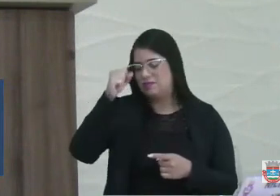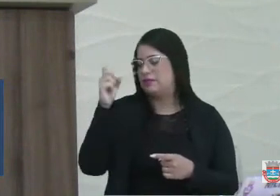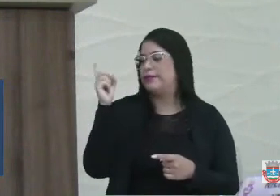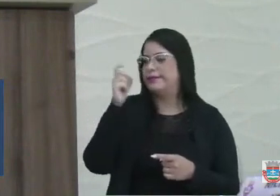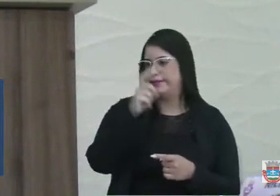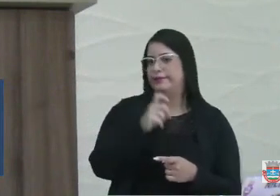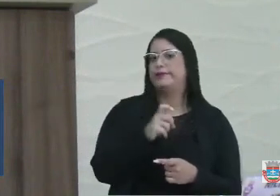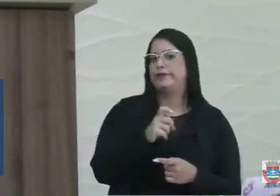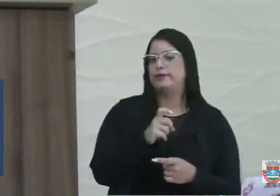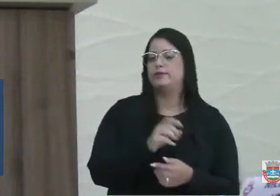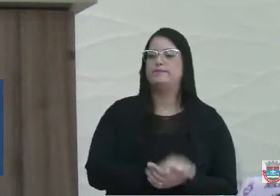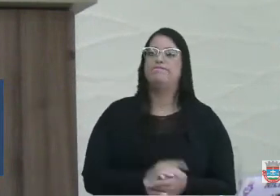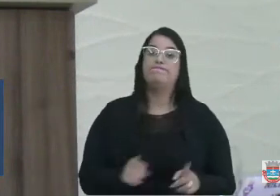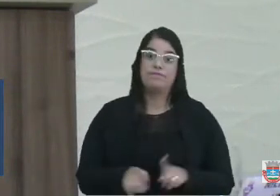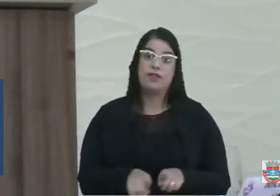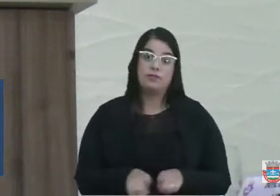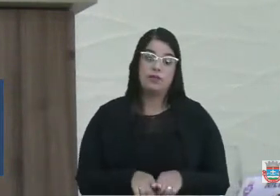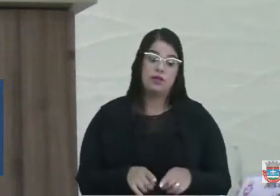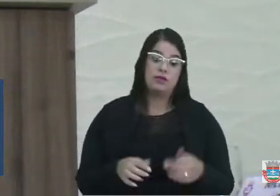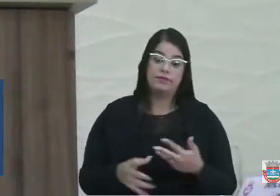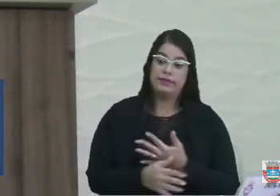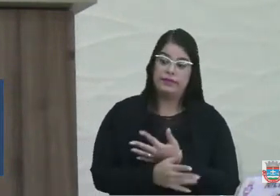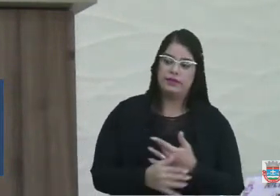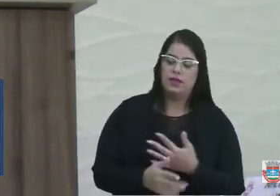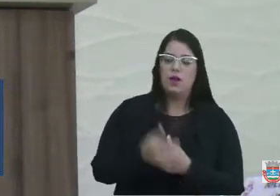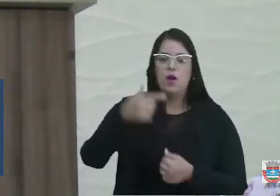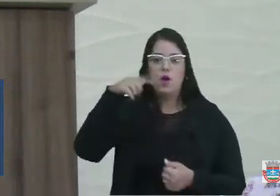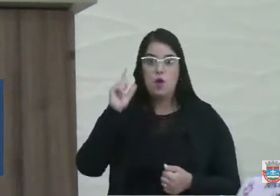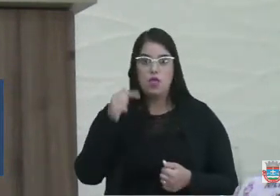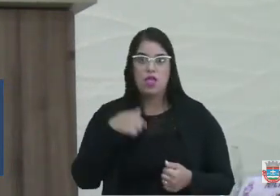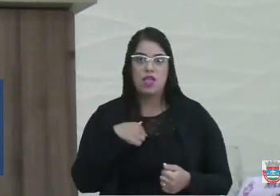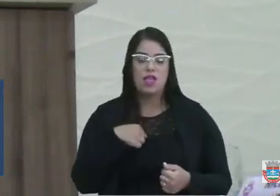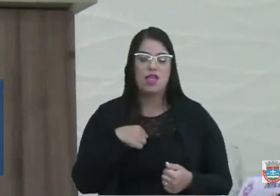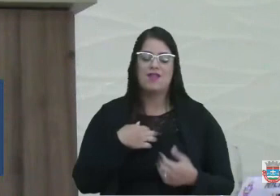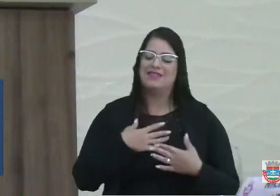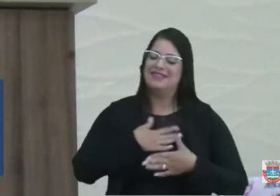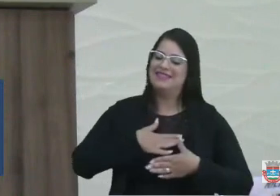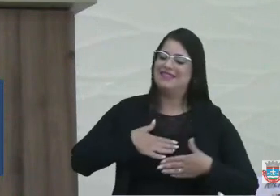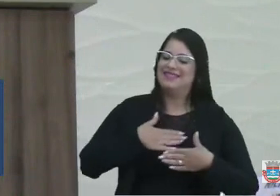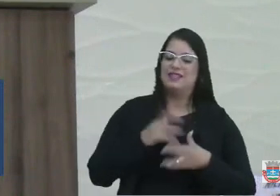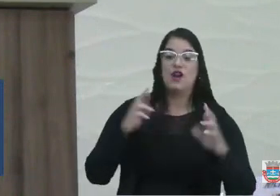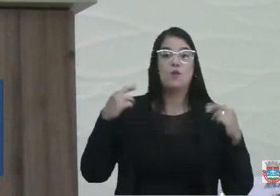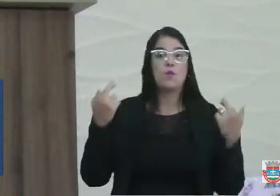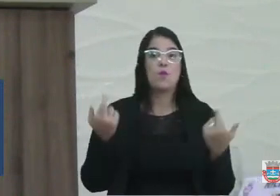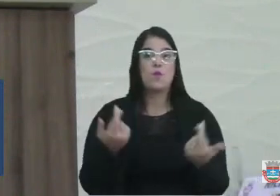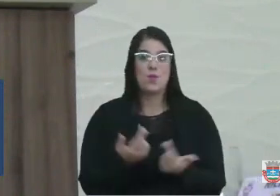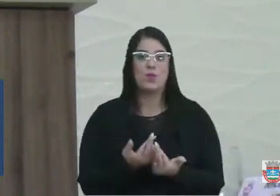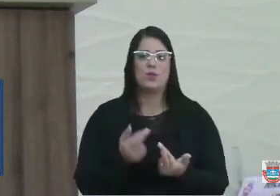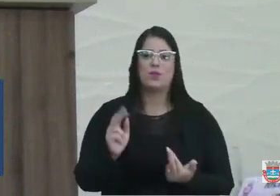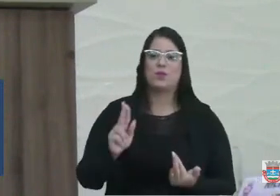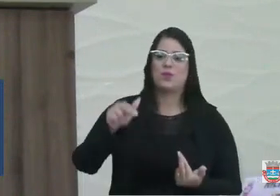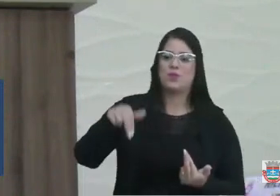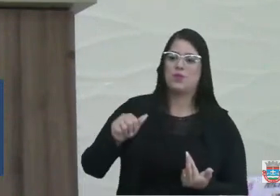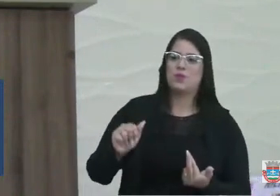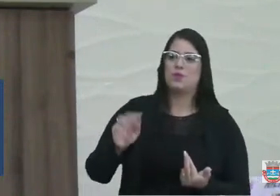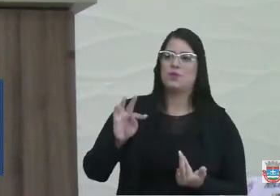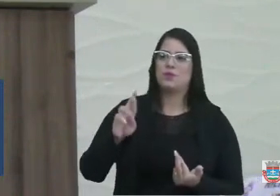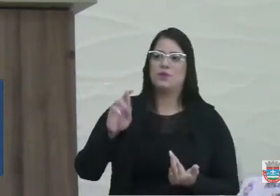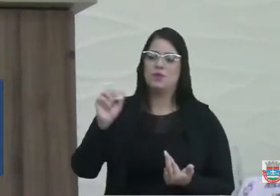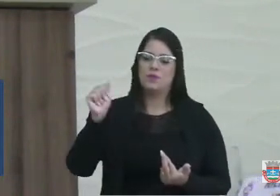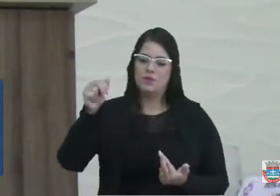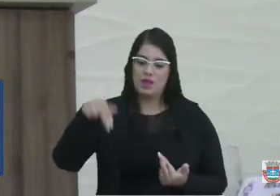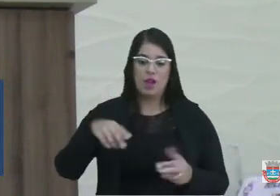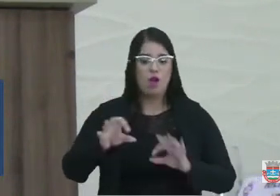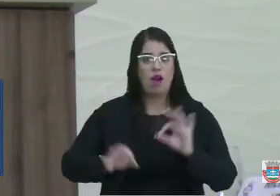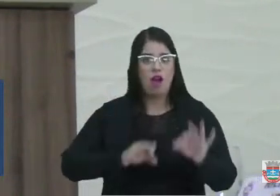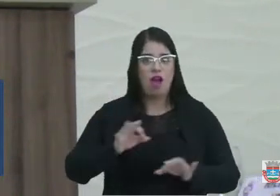E também falar em trânsito ontem, eu tive o prazer de participar de uma reunião da Unatran, que vai se organizar o trânsito